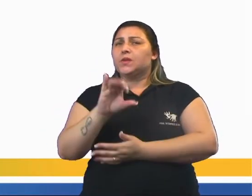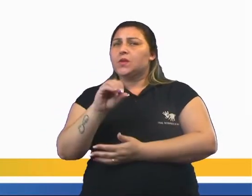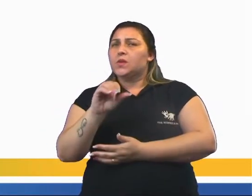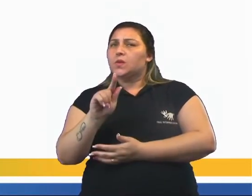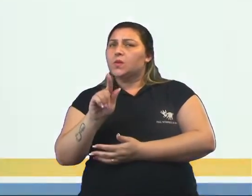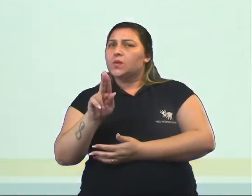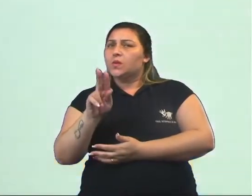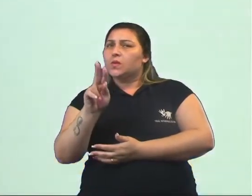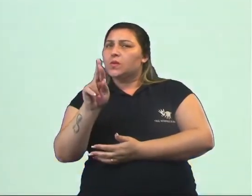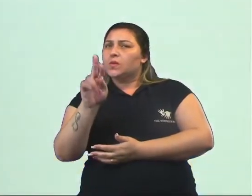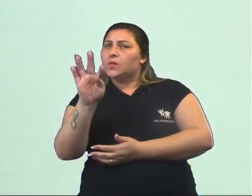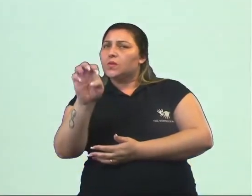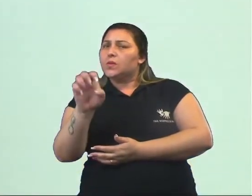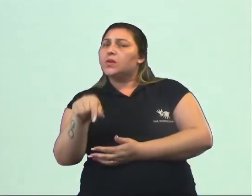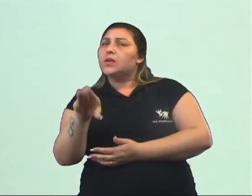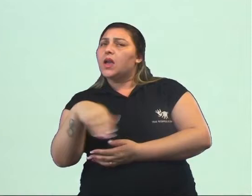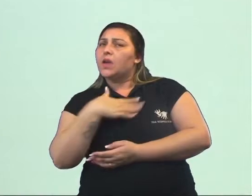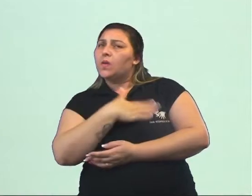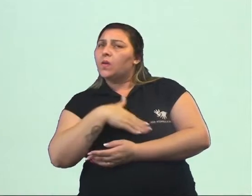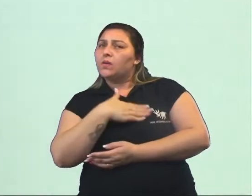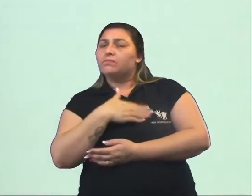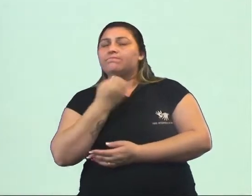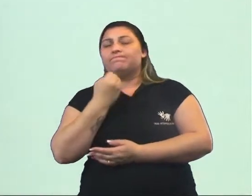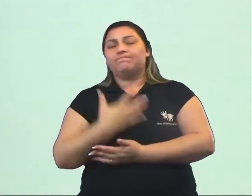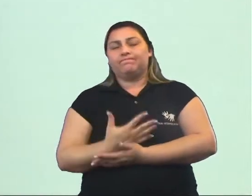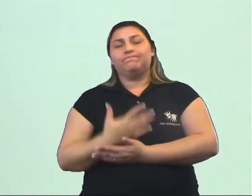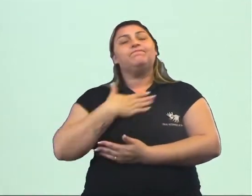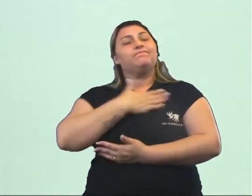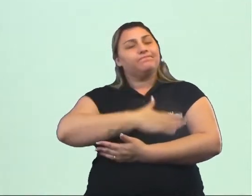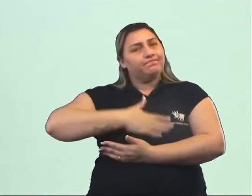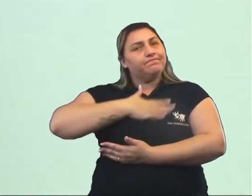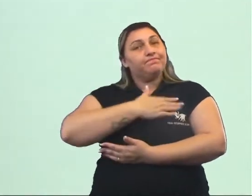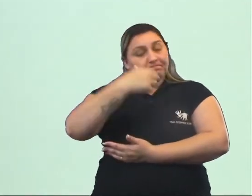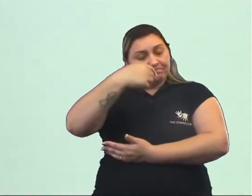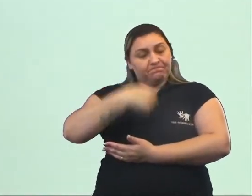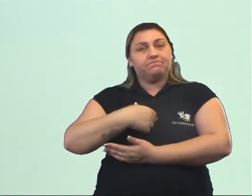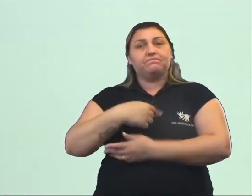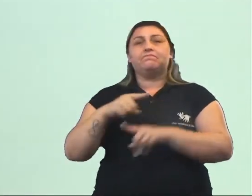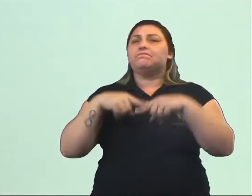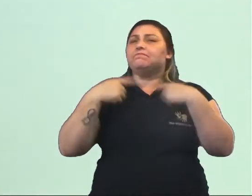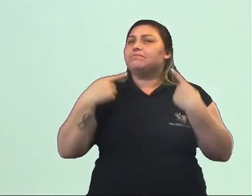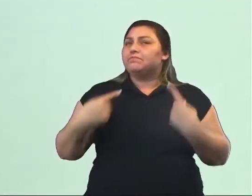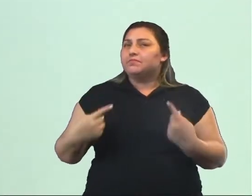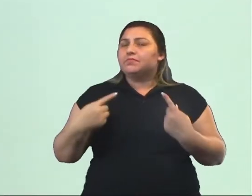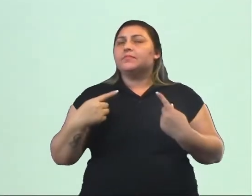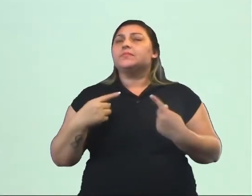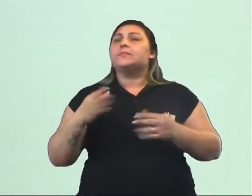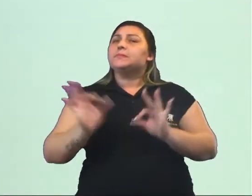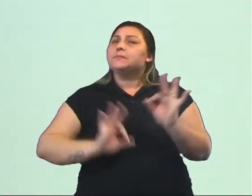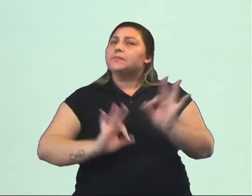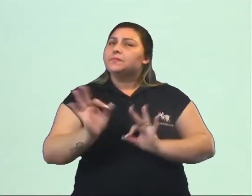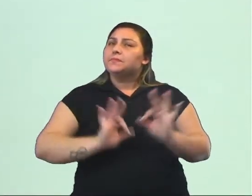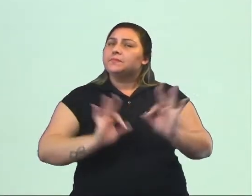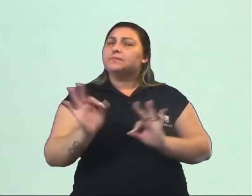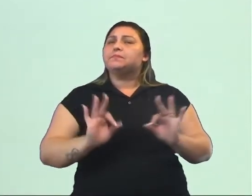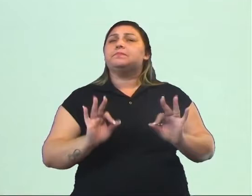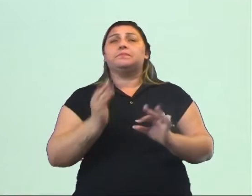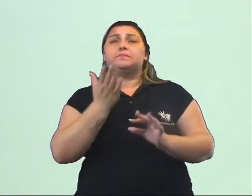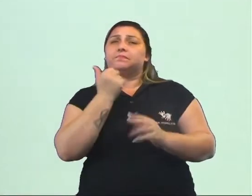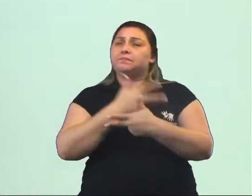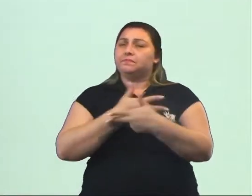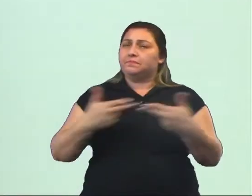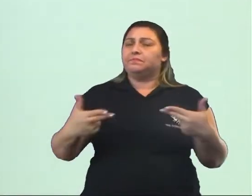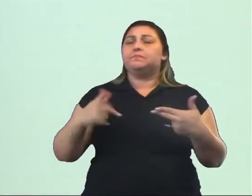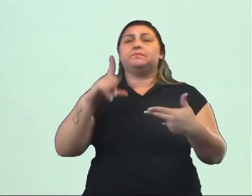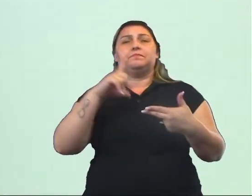e iogurte? Quem é que gosta, turminha? Bom, eu gosto muito. Mas será que na preparação desses